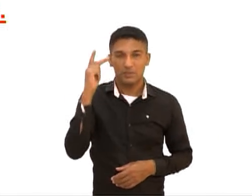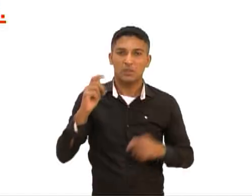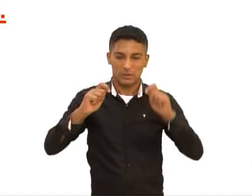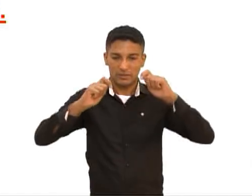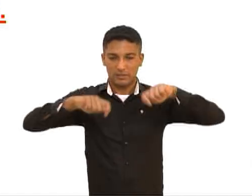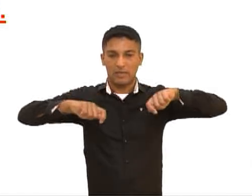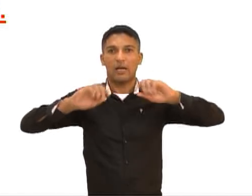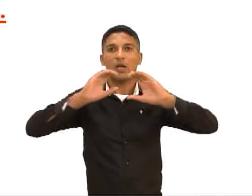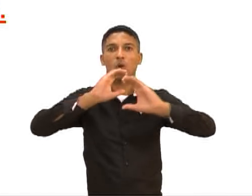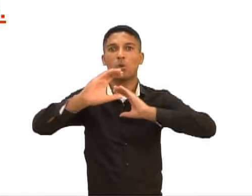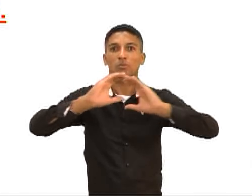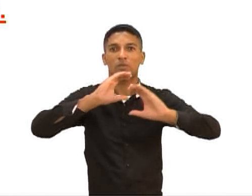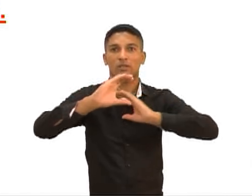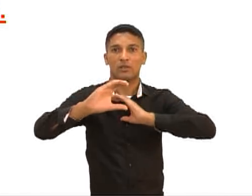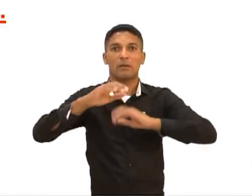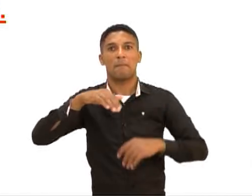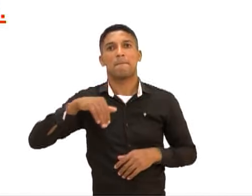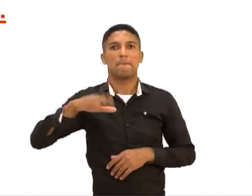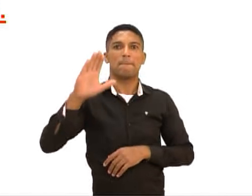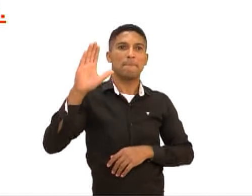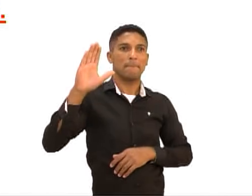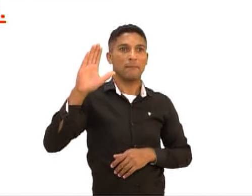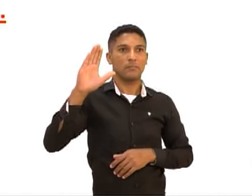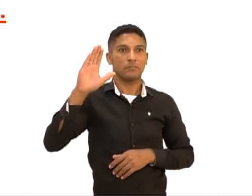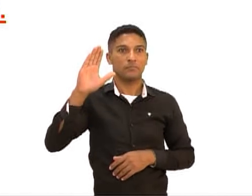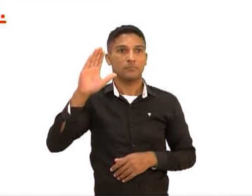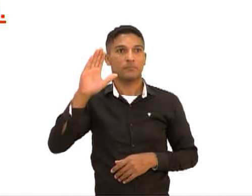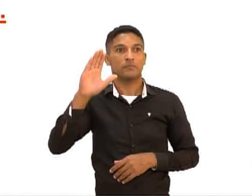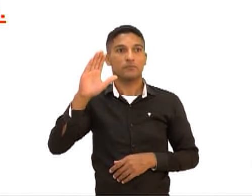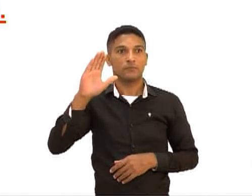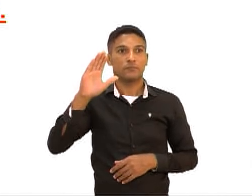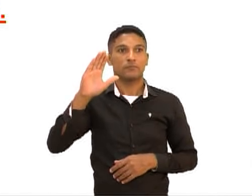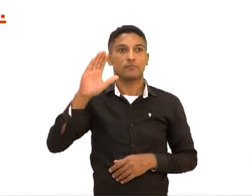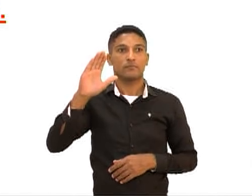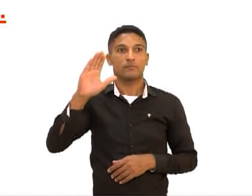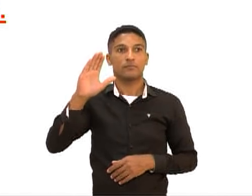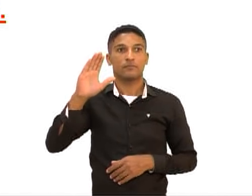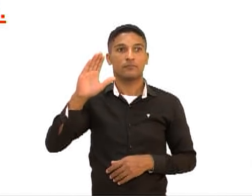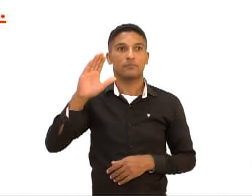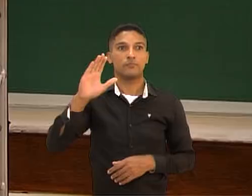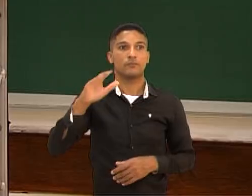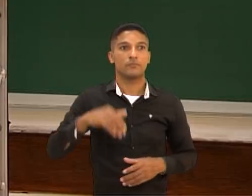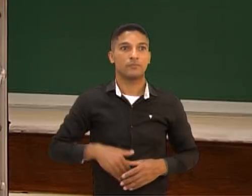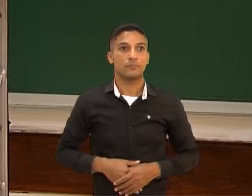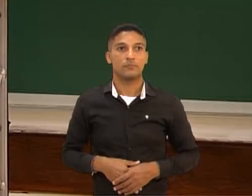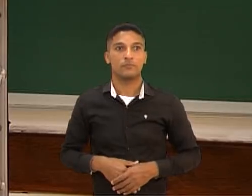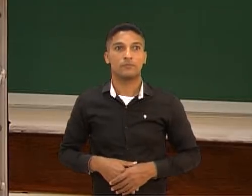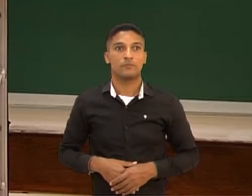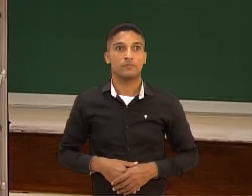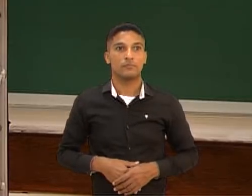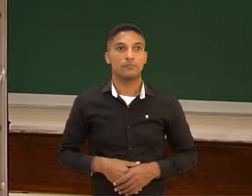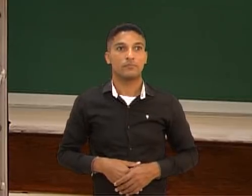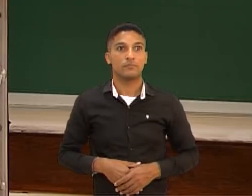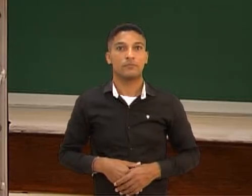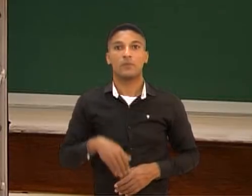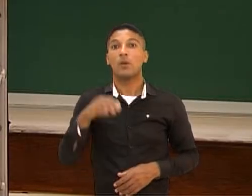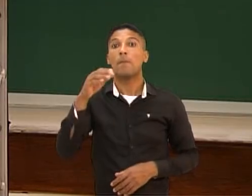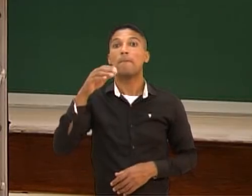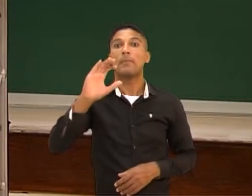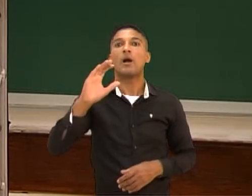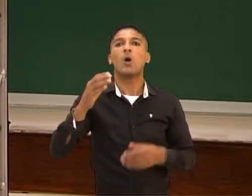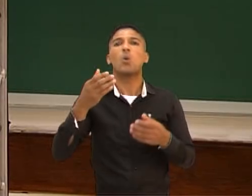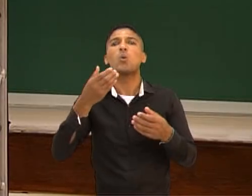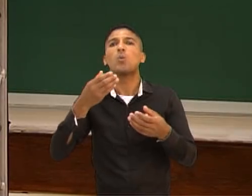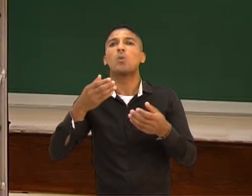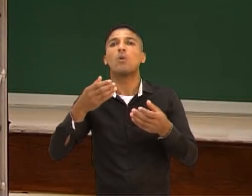e interessante, né? Vocês vão dizer, professora, mas ali é a opinião, daí já não é um texto dissertativo, porque tem a opinião? Será que ele não deixou